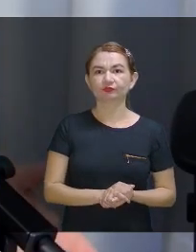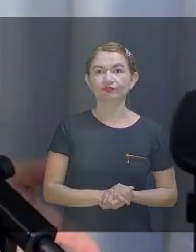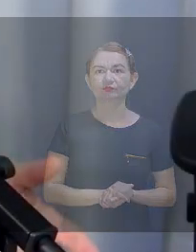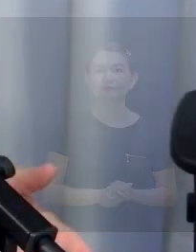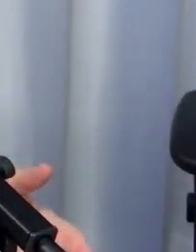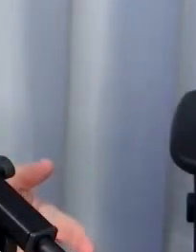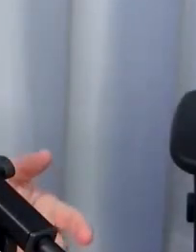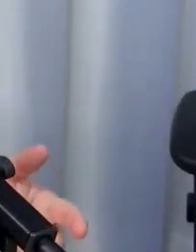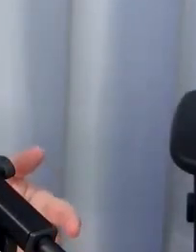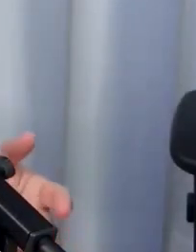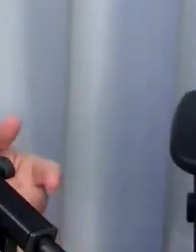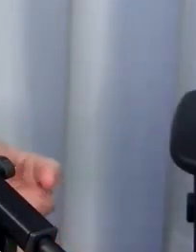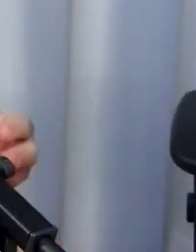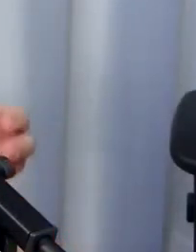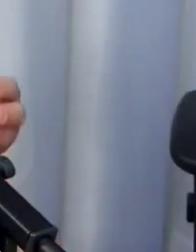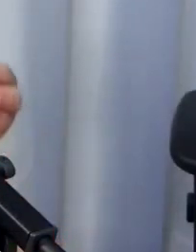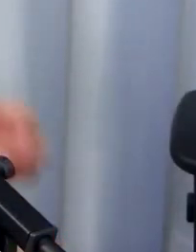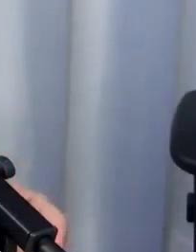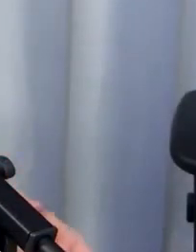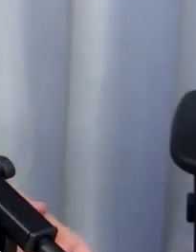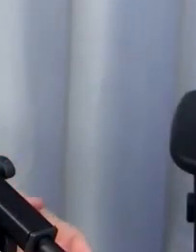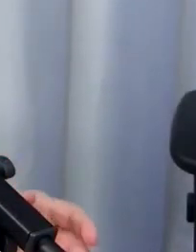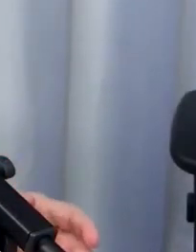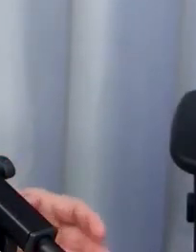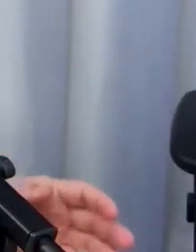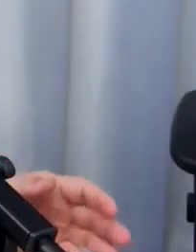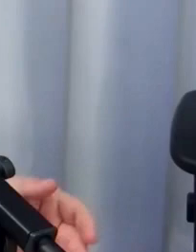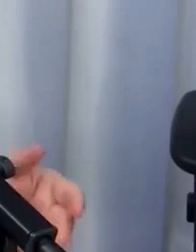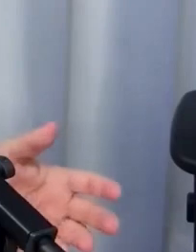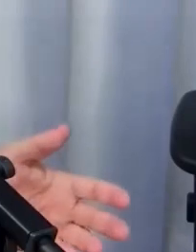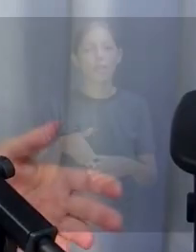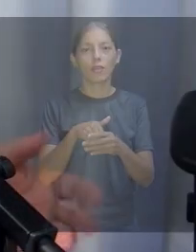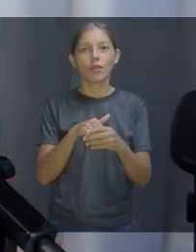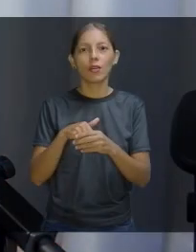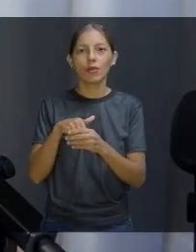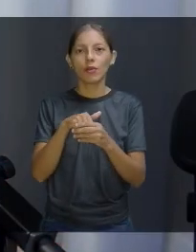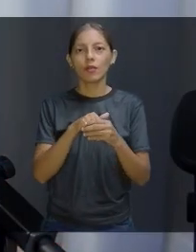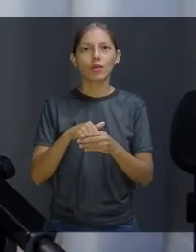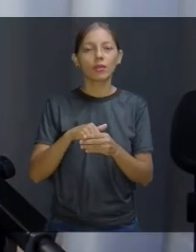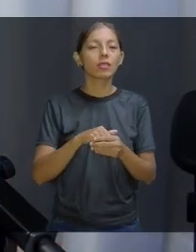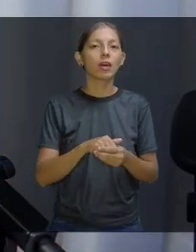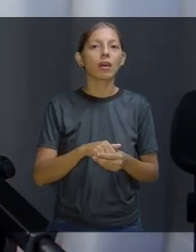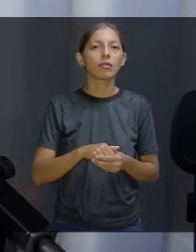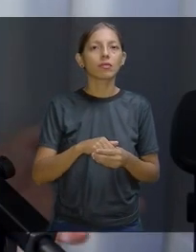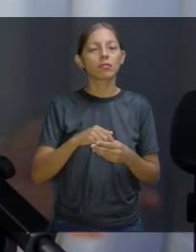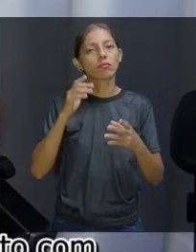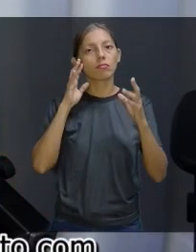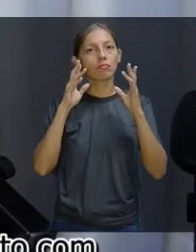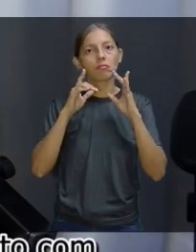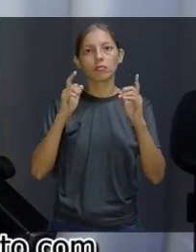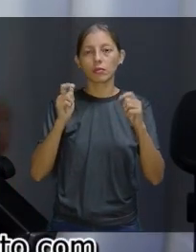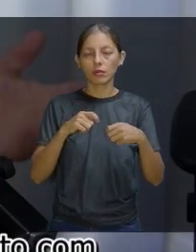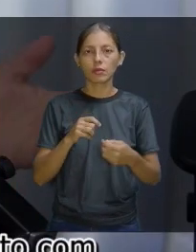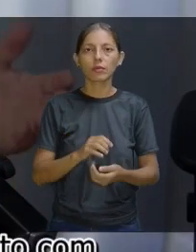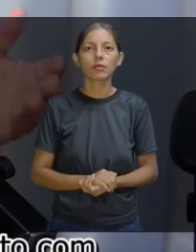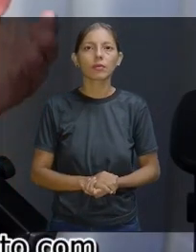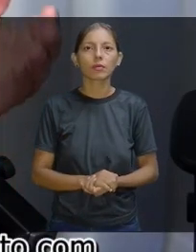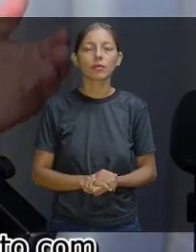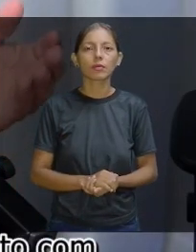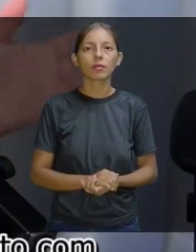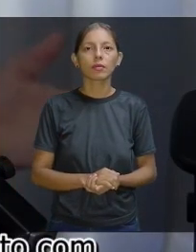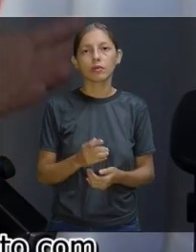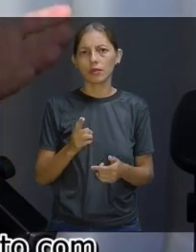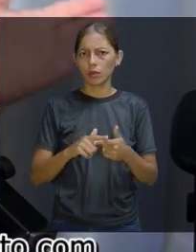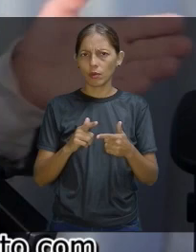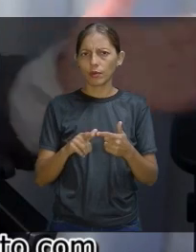realizarem o voto com a plena consciência do que estão fazendo. É claro que isso é bem pequeno. O meu problema é pequeno. Imagina